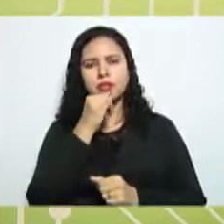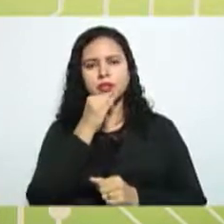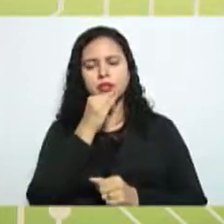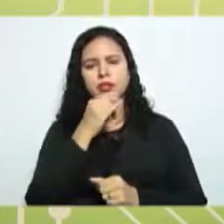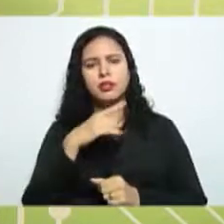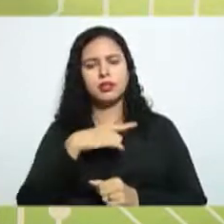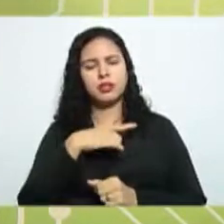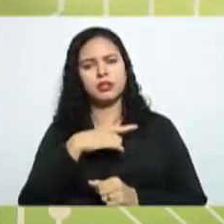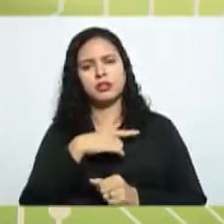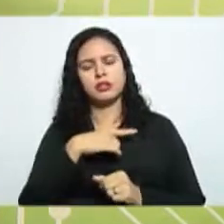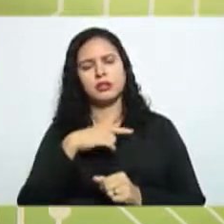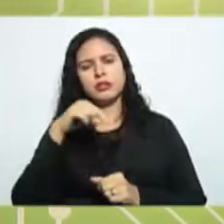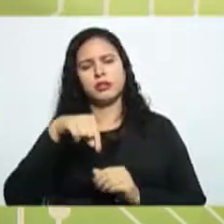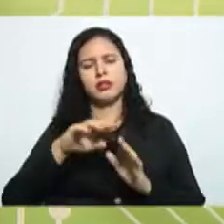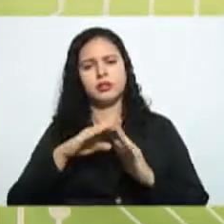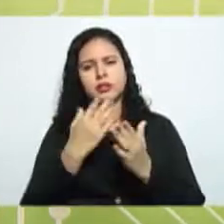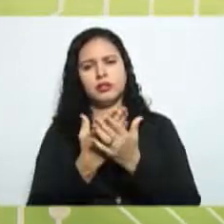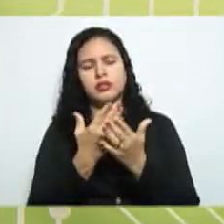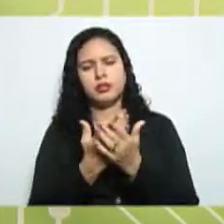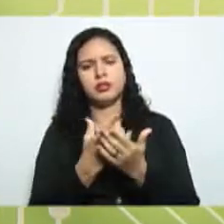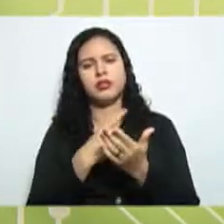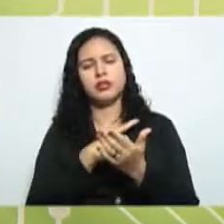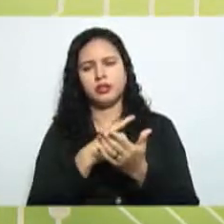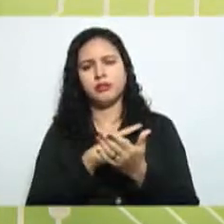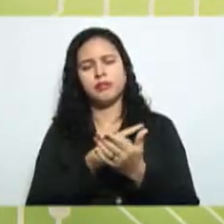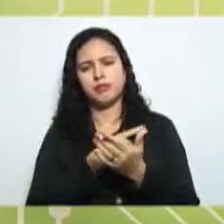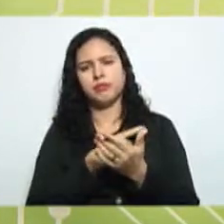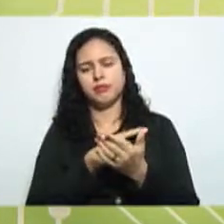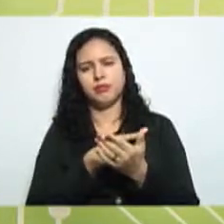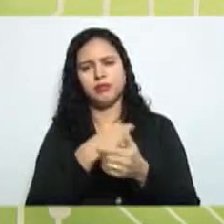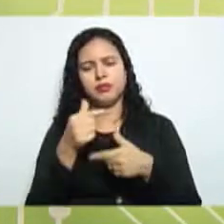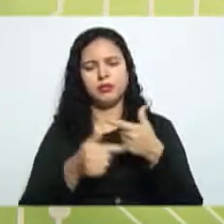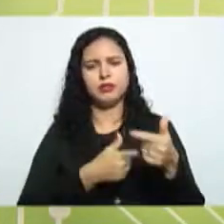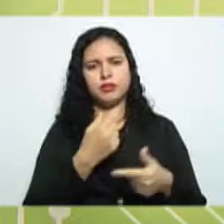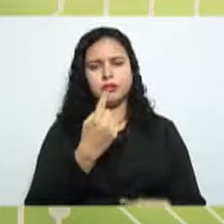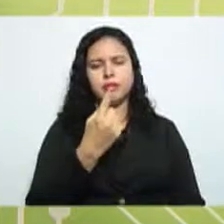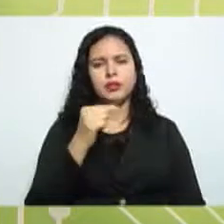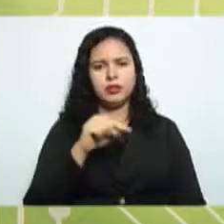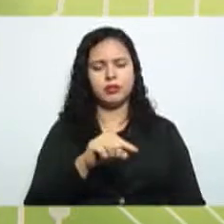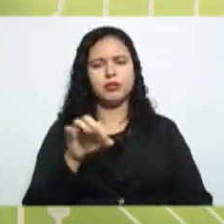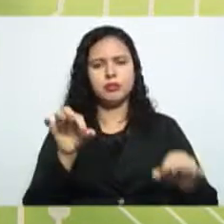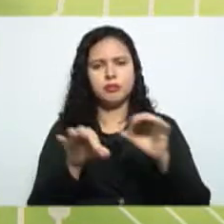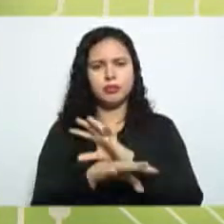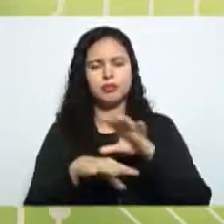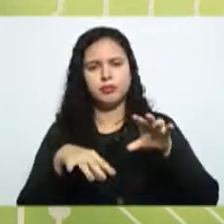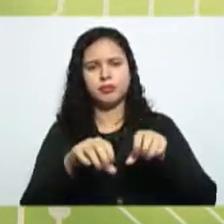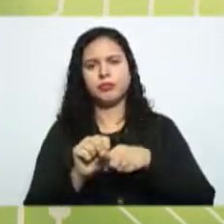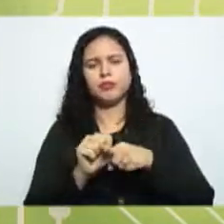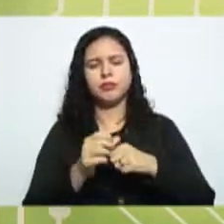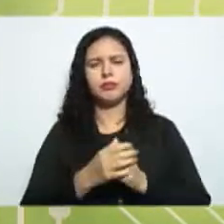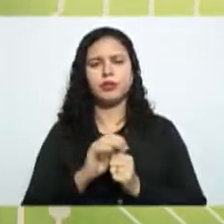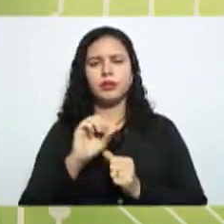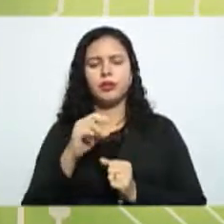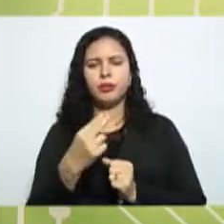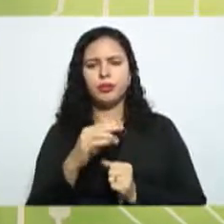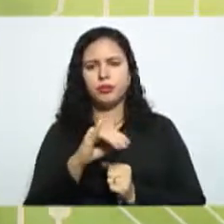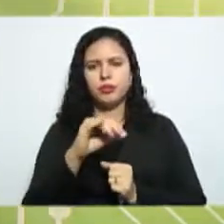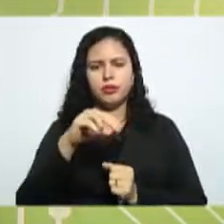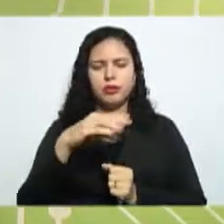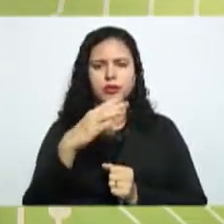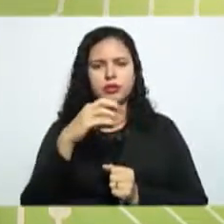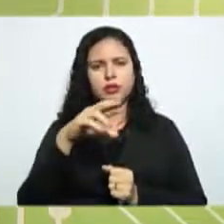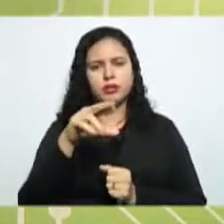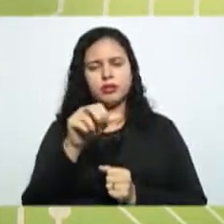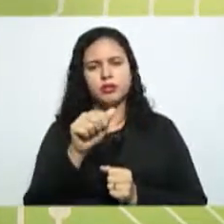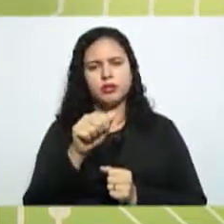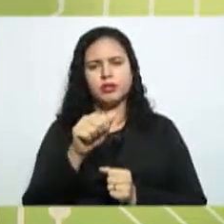escola nós temos a ação de formar 1000 alunos. Ou eu posso ter uma ação lá no INCRA de regularizar 500 propriedades rurais.